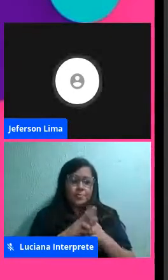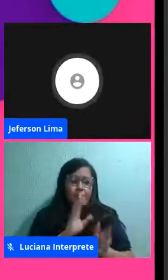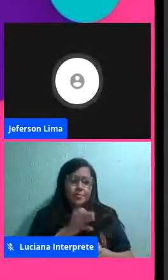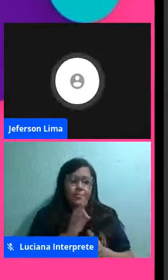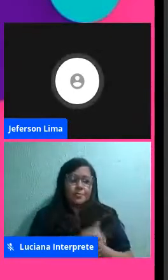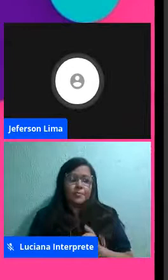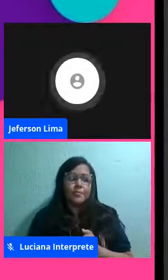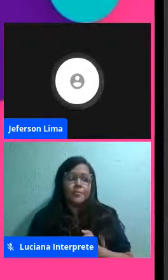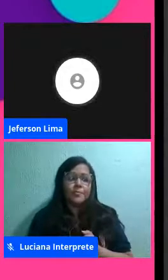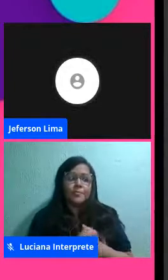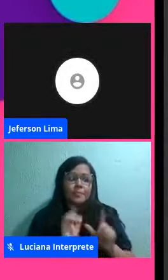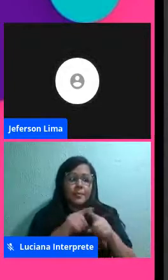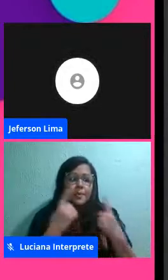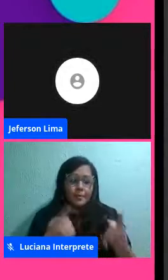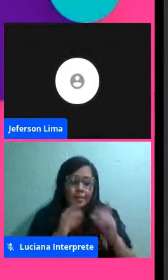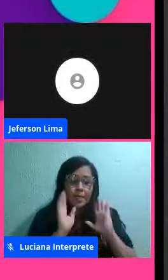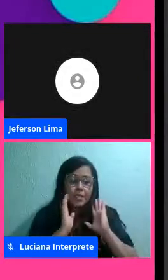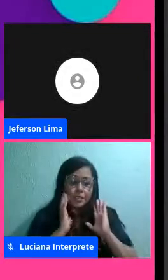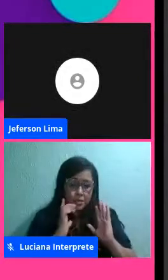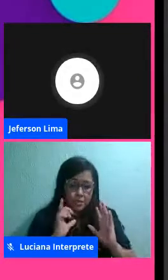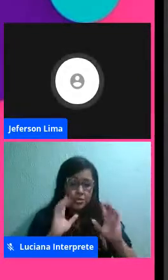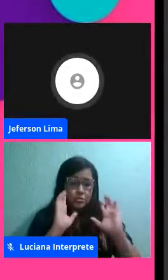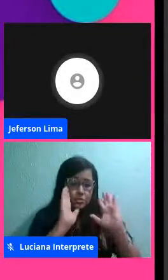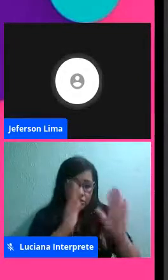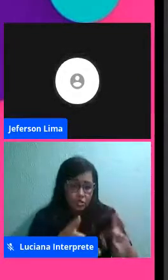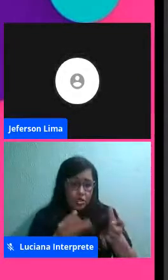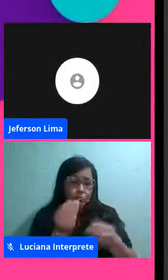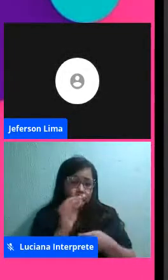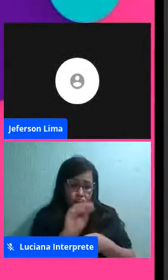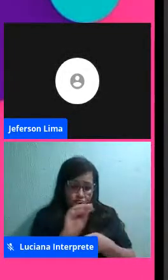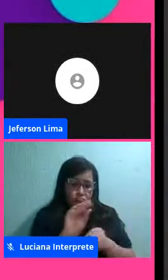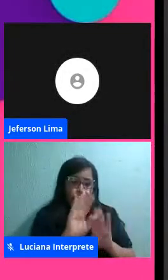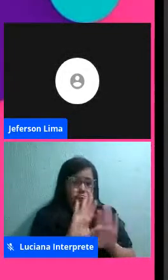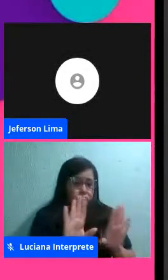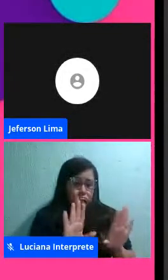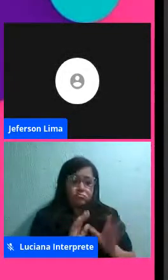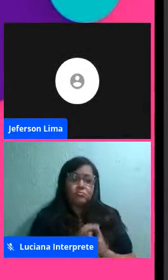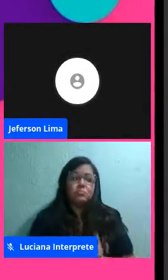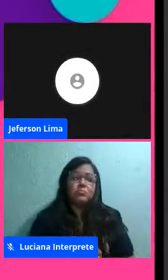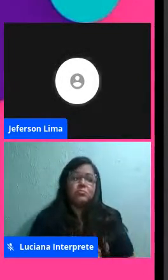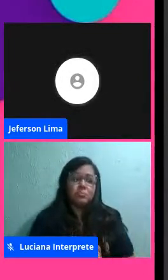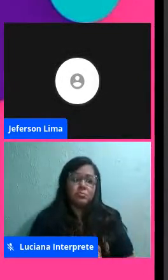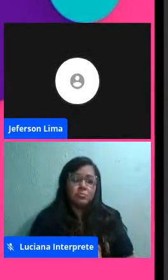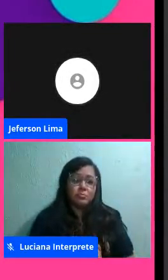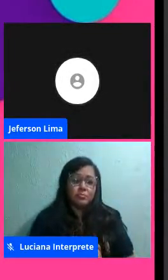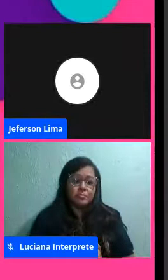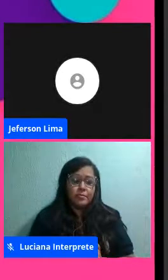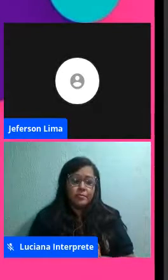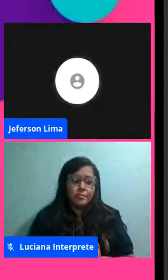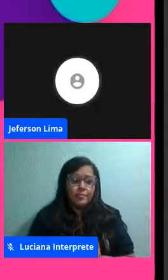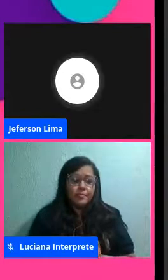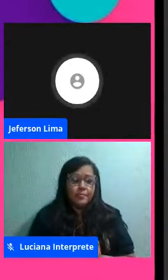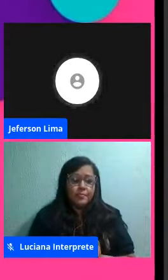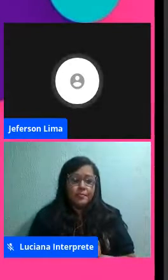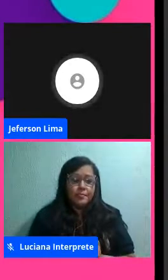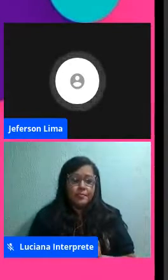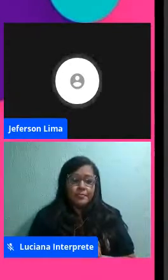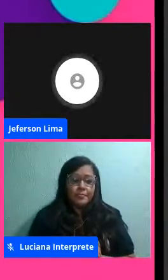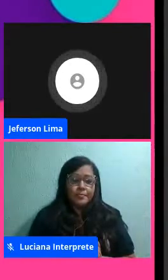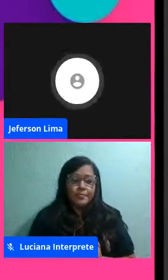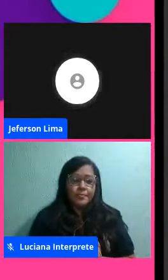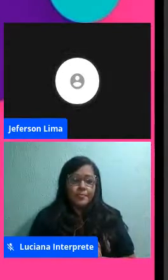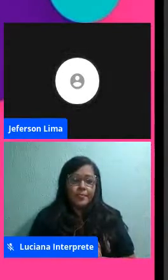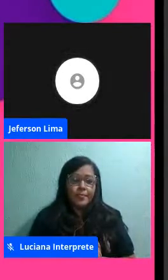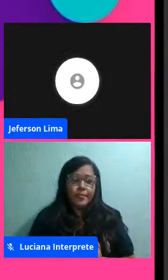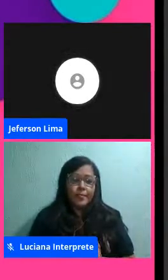assim, já vou deixar ele aqui. Para... Opa, tá errada. Assim que esse aqui terminar de